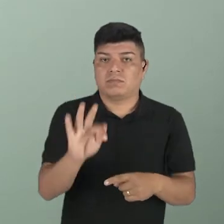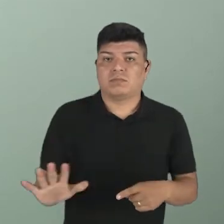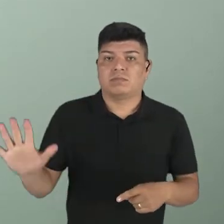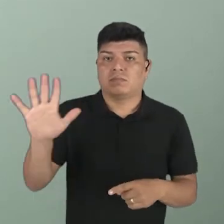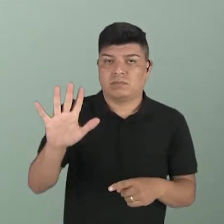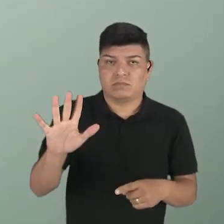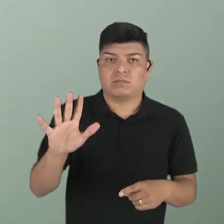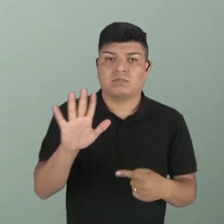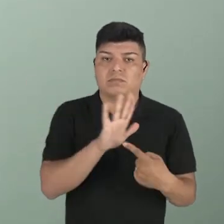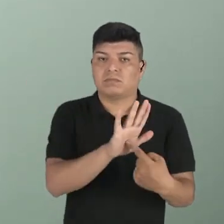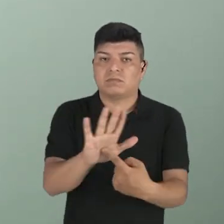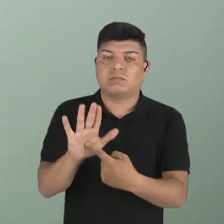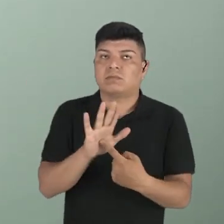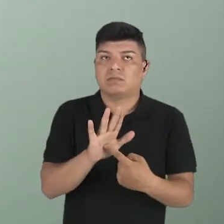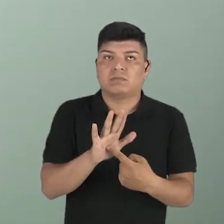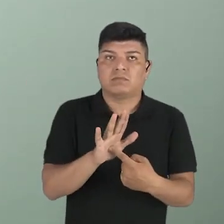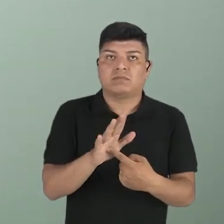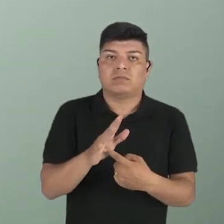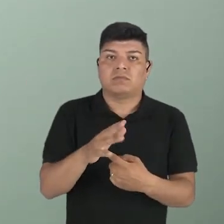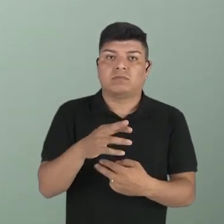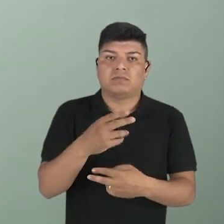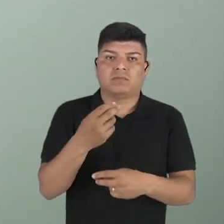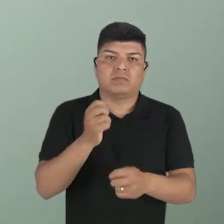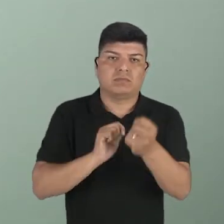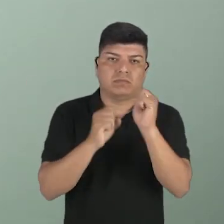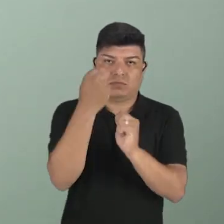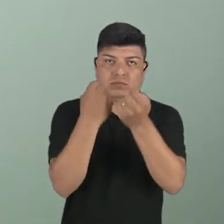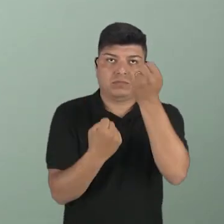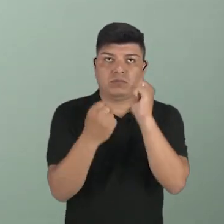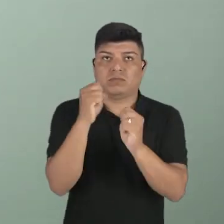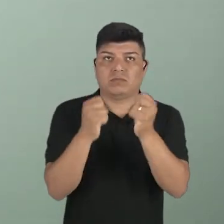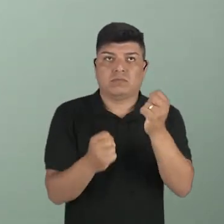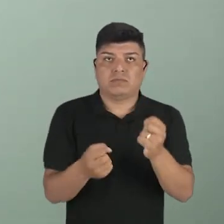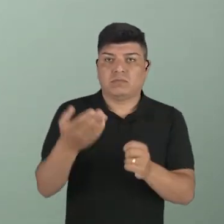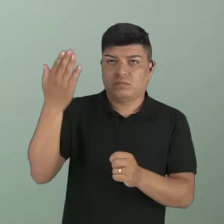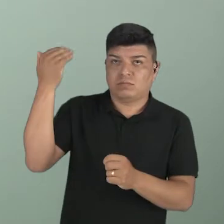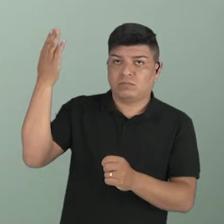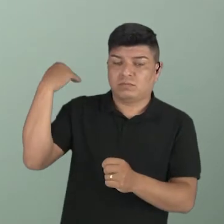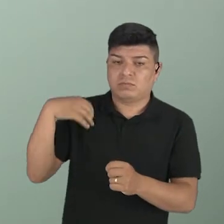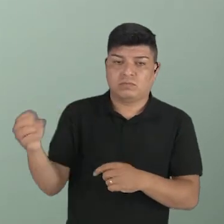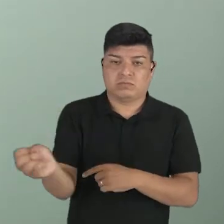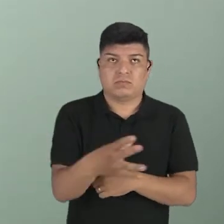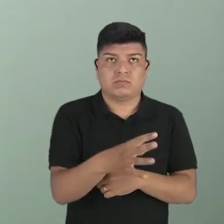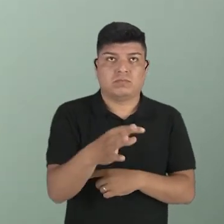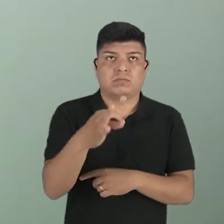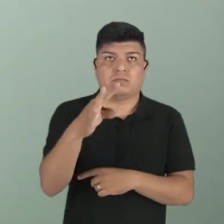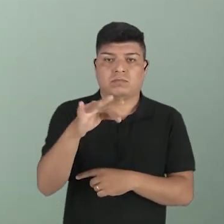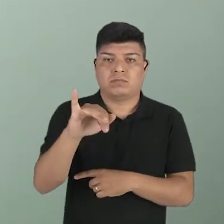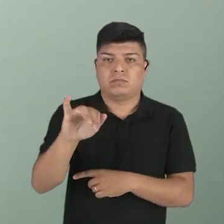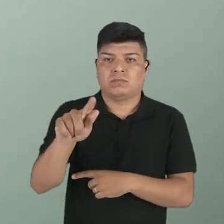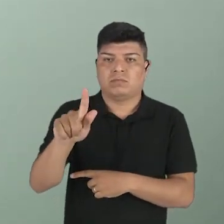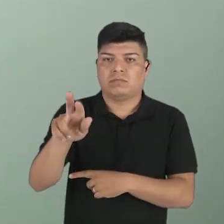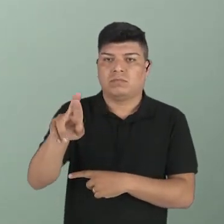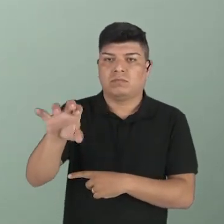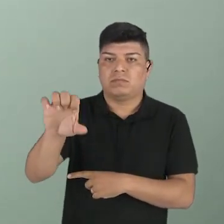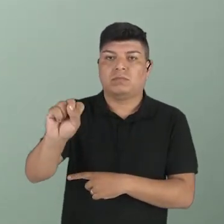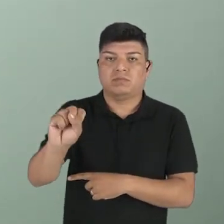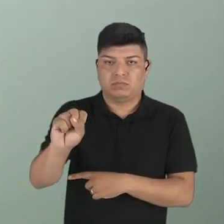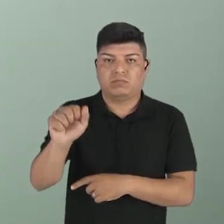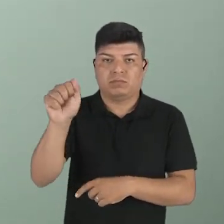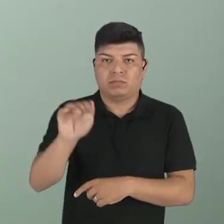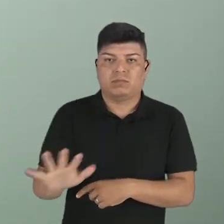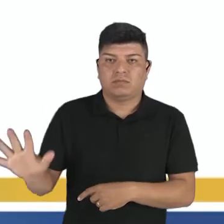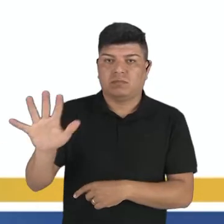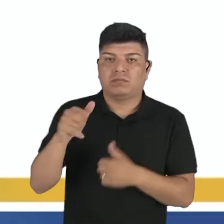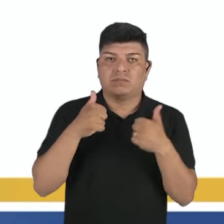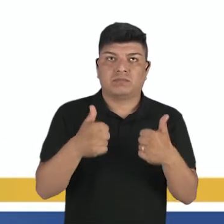mesmo, eles vão se destacar na questão da industrialização, tanto os antigos tigres como os novos tigres asiáticos. Beleza até